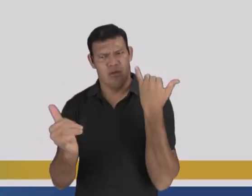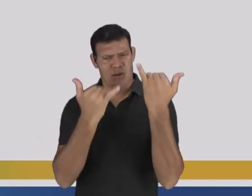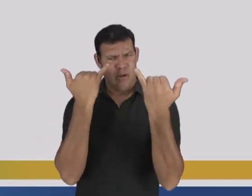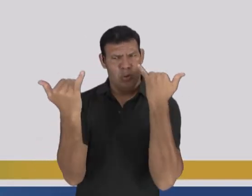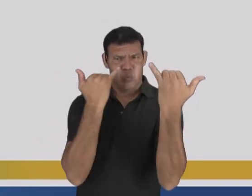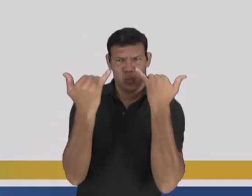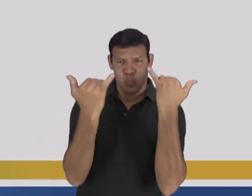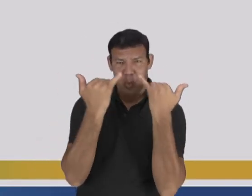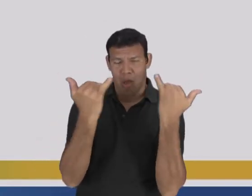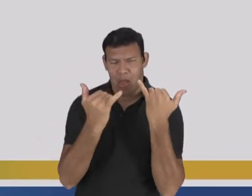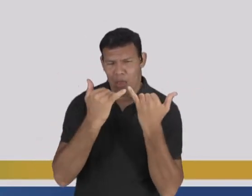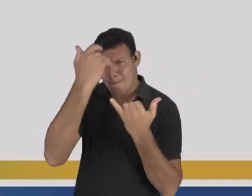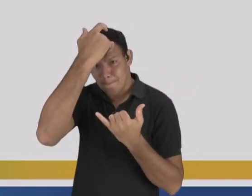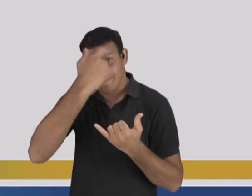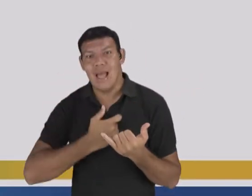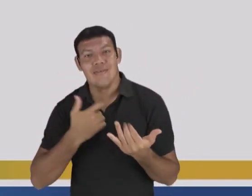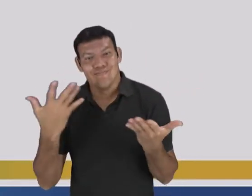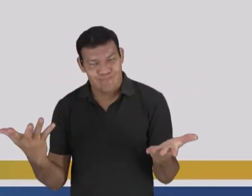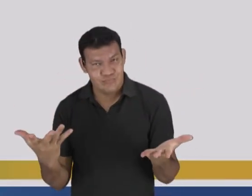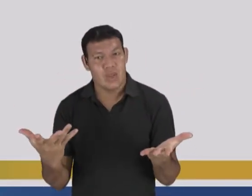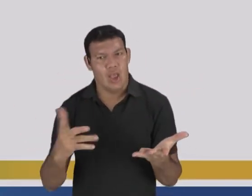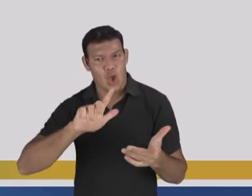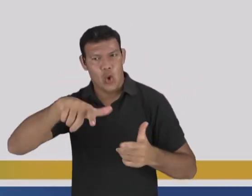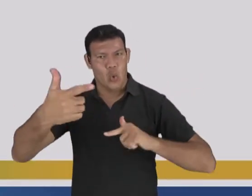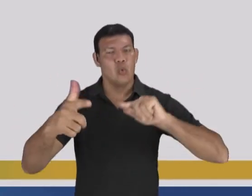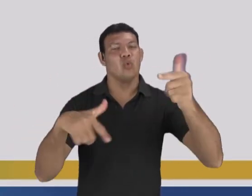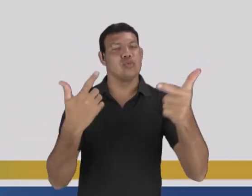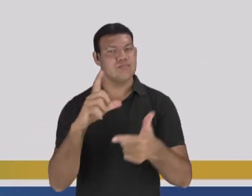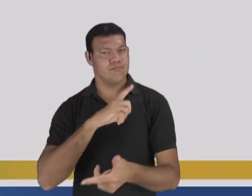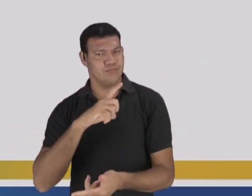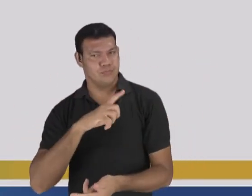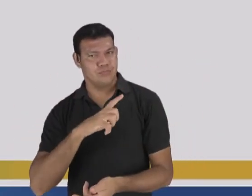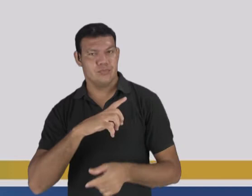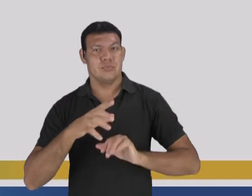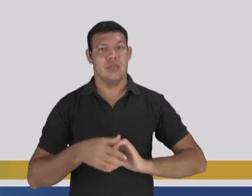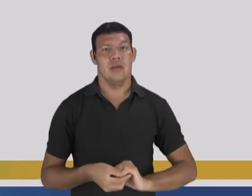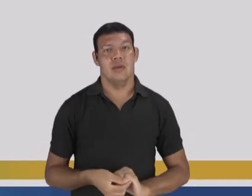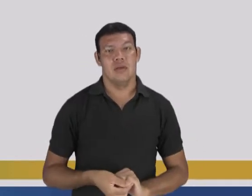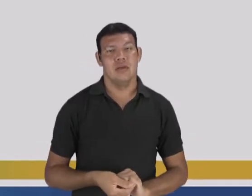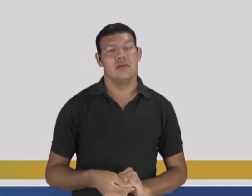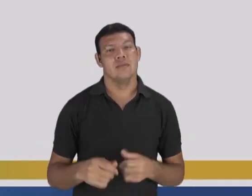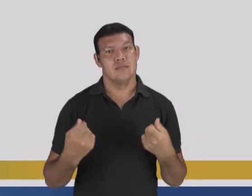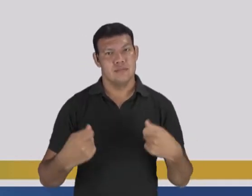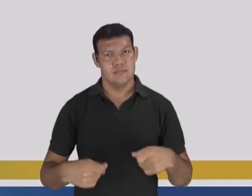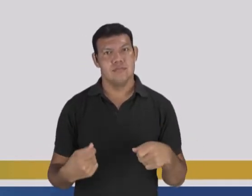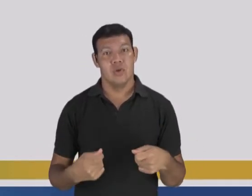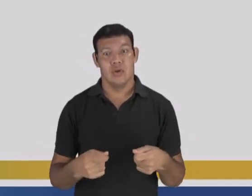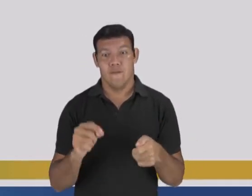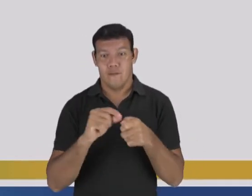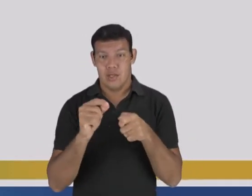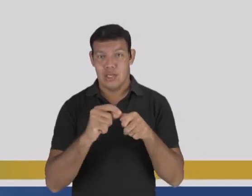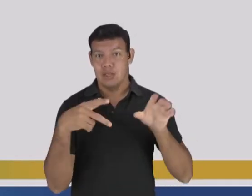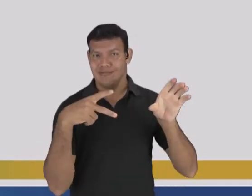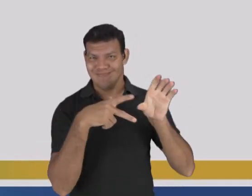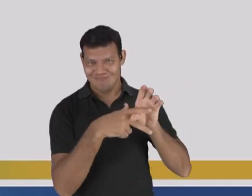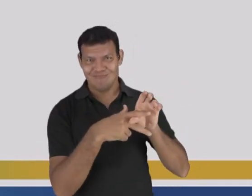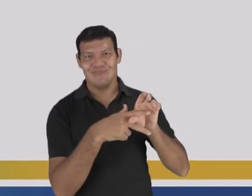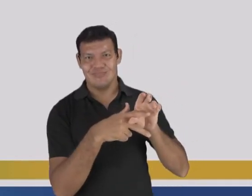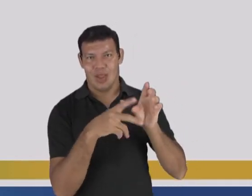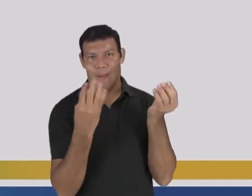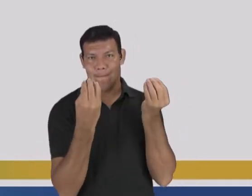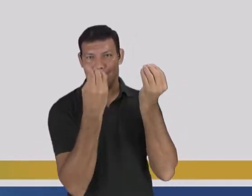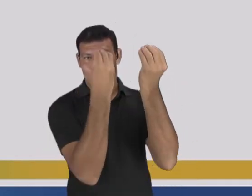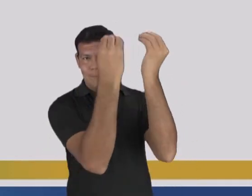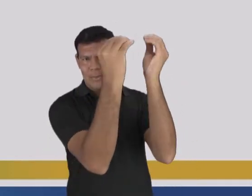né? Então, eu tenho outros dados personais. Por exemplo, quando você, né, precisar produzir um currículo, você vai ter que